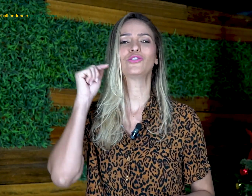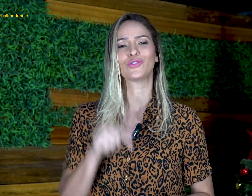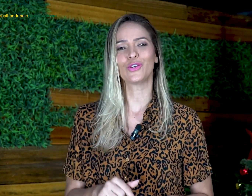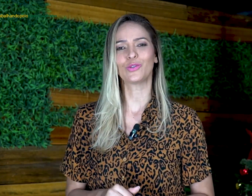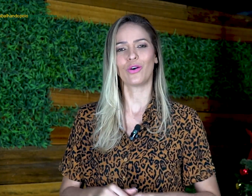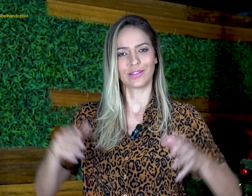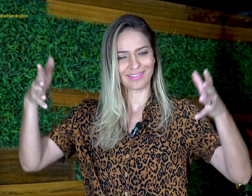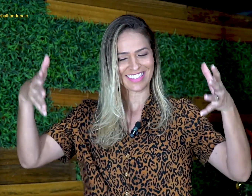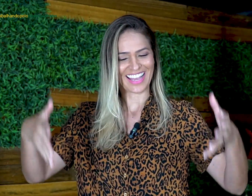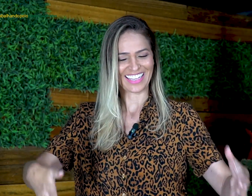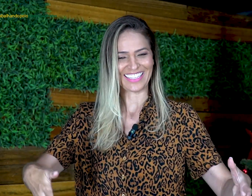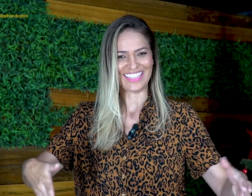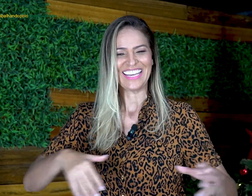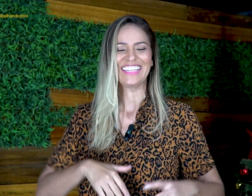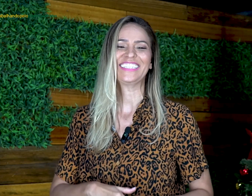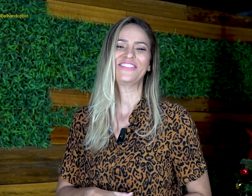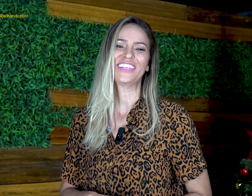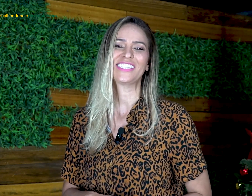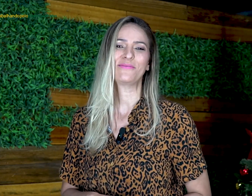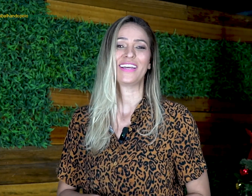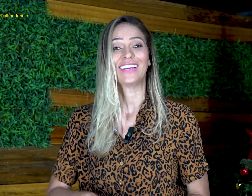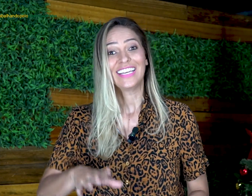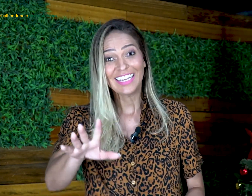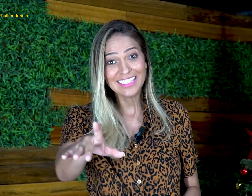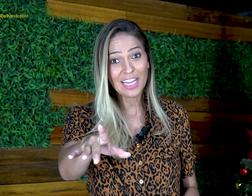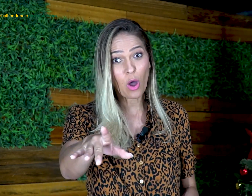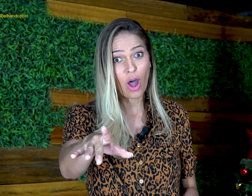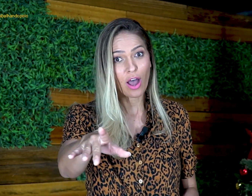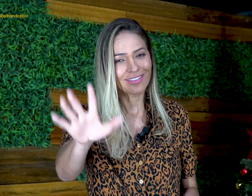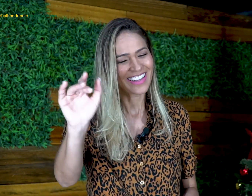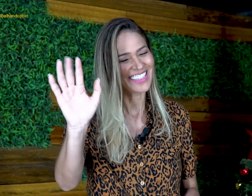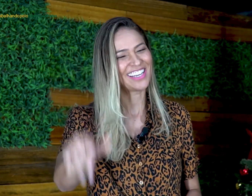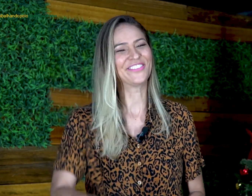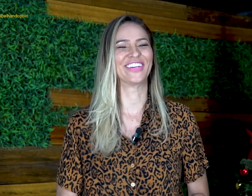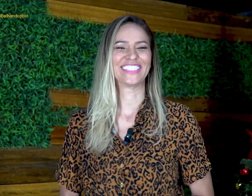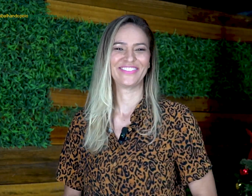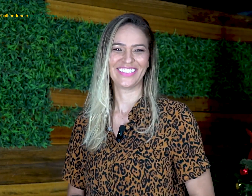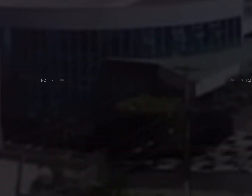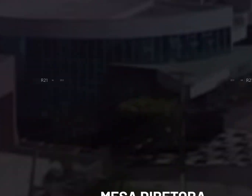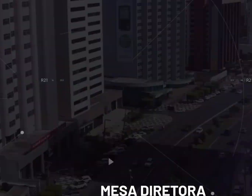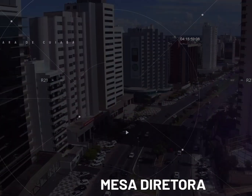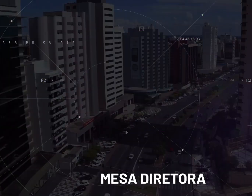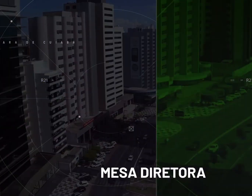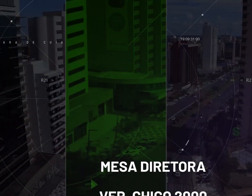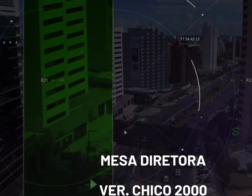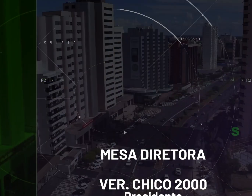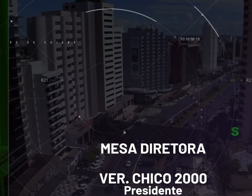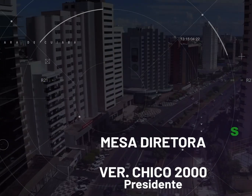domingos às 18 horas aqui na TV Assembleia. Então, ó, até a próxima.